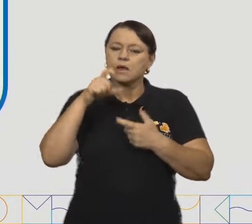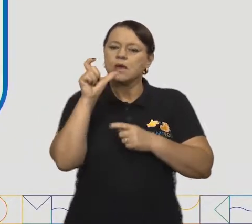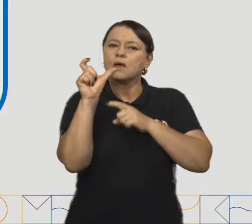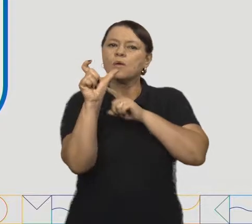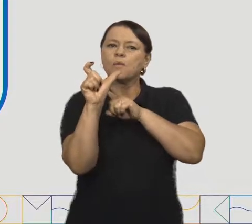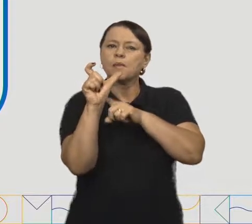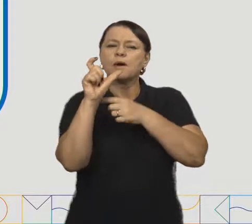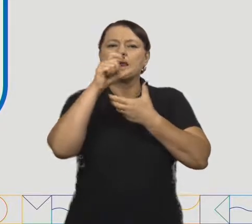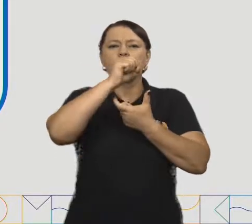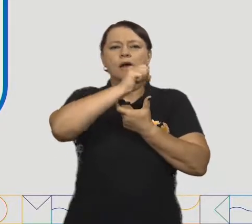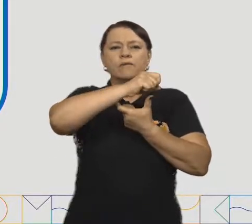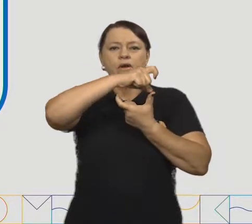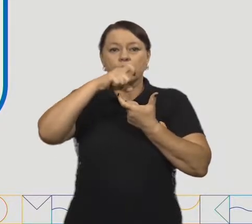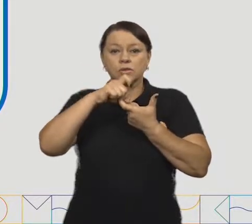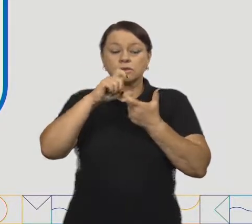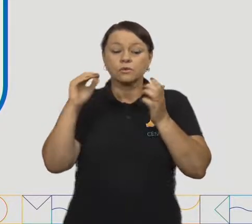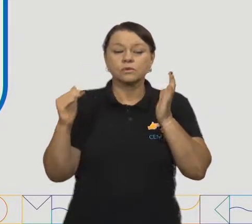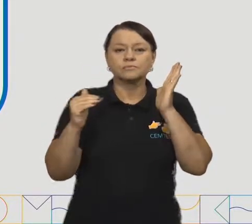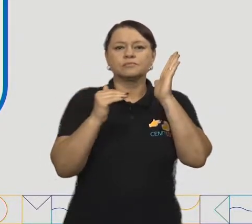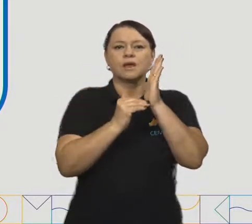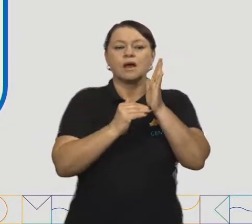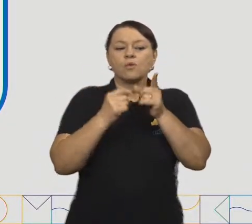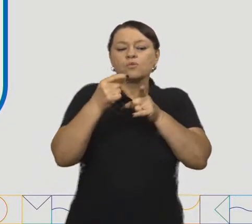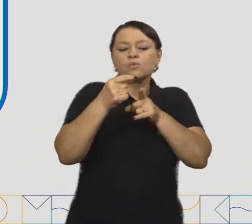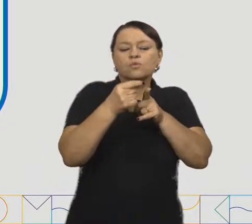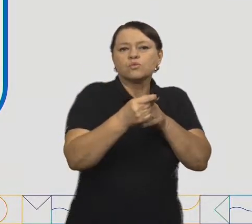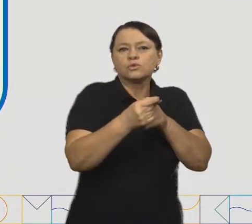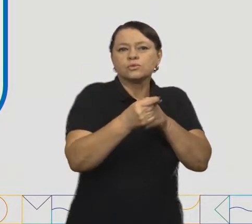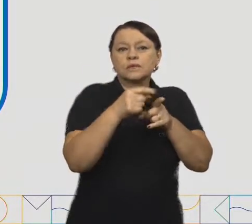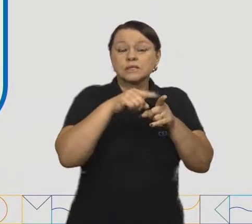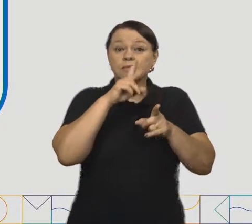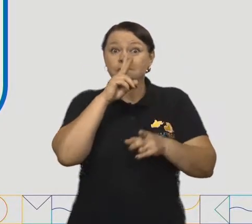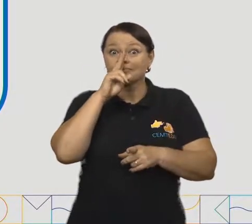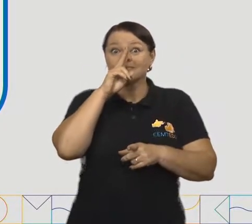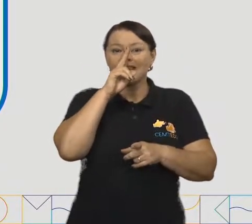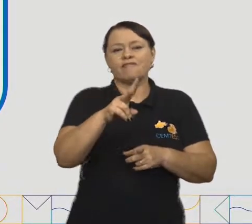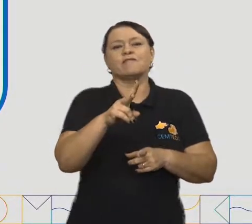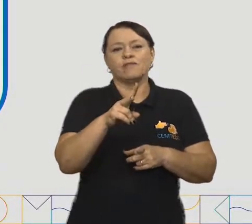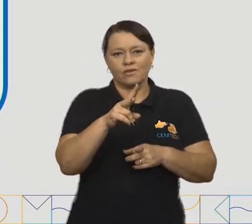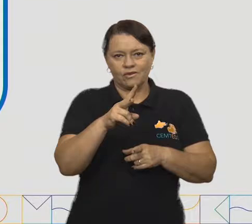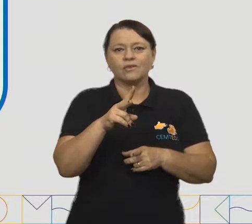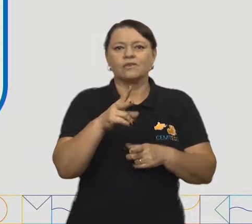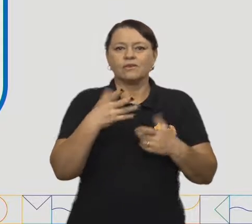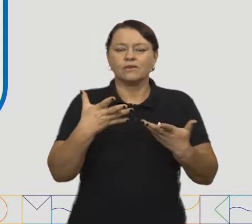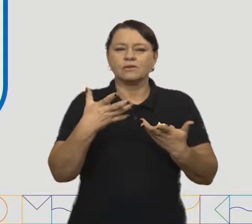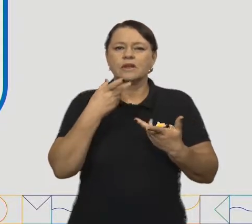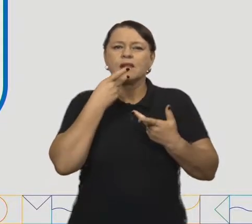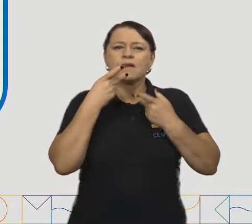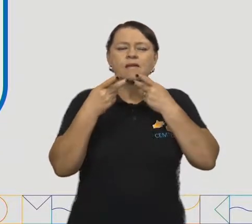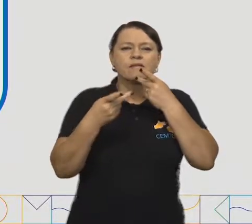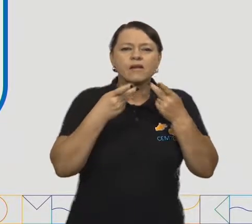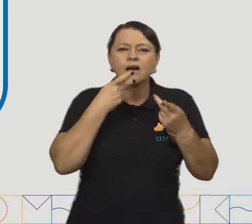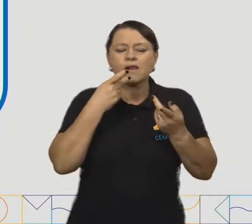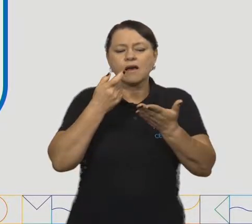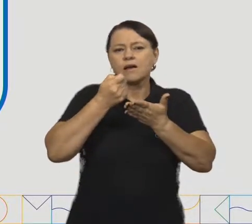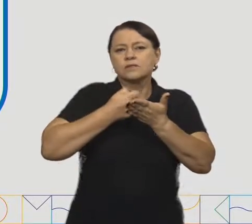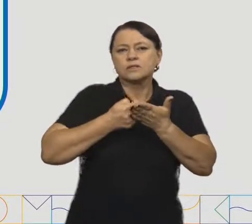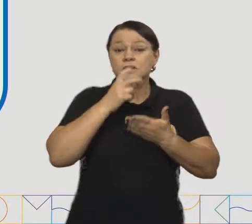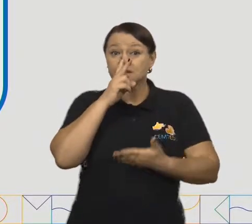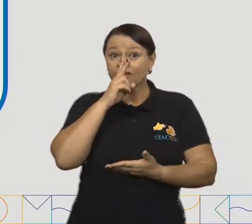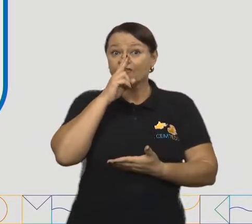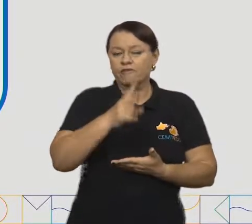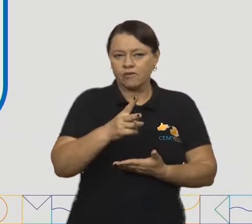uma palavra encontra-se na última sílaba, nós temos uma classificação. A gente